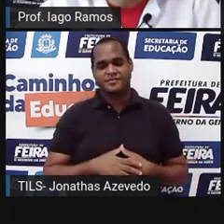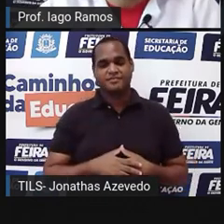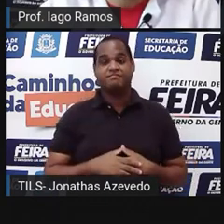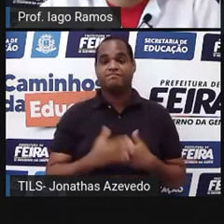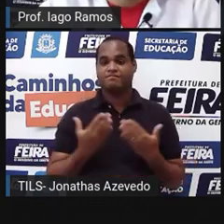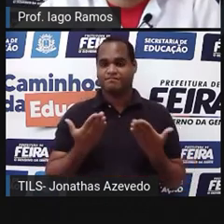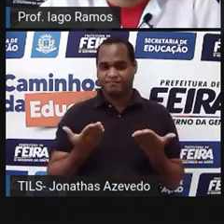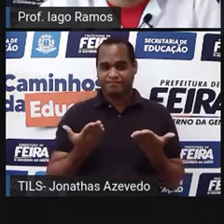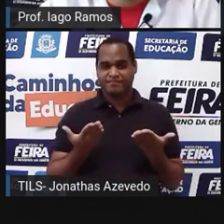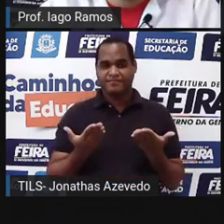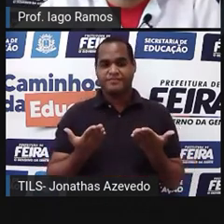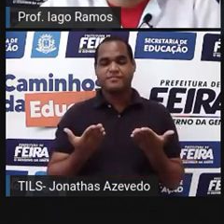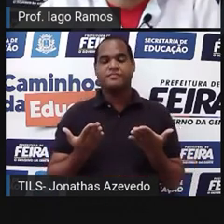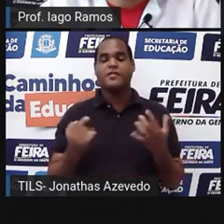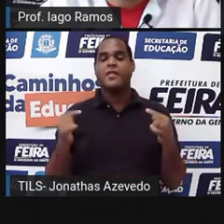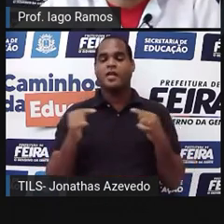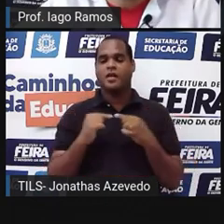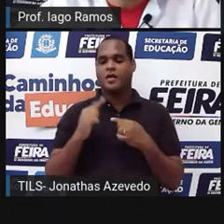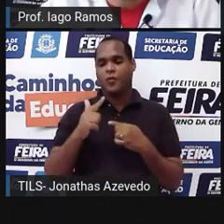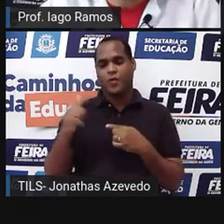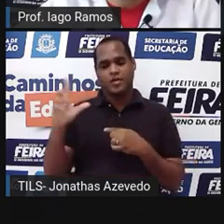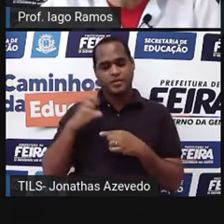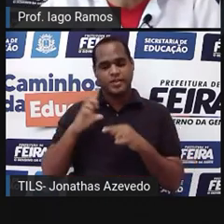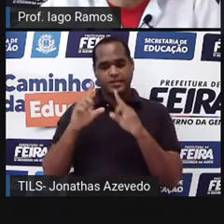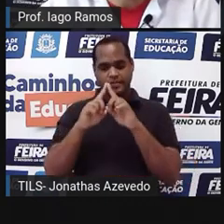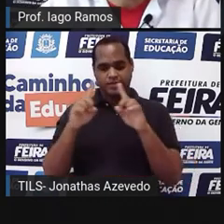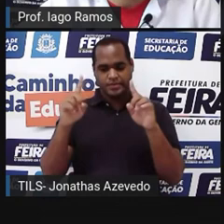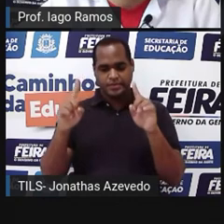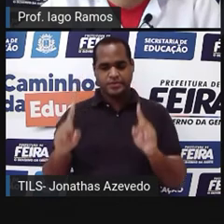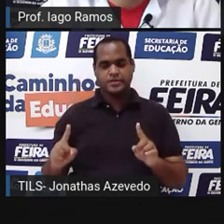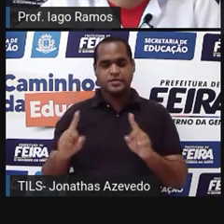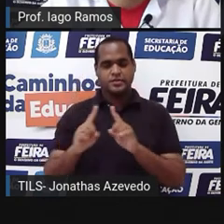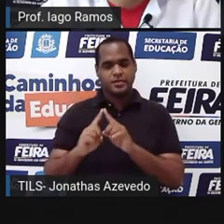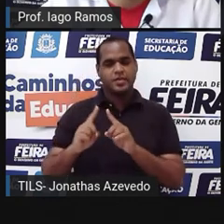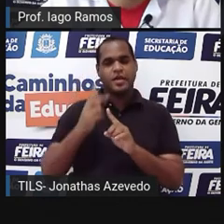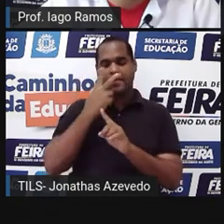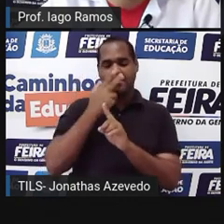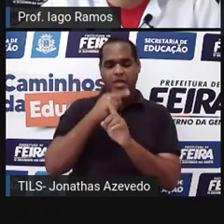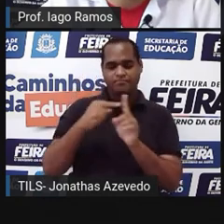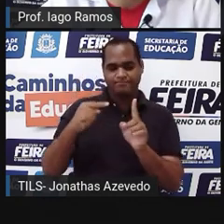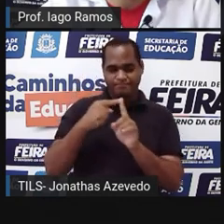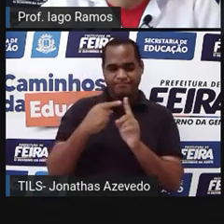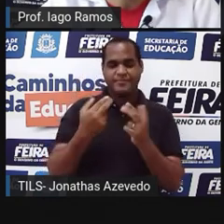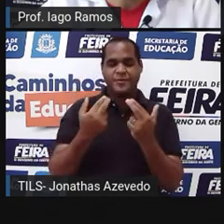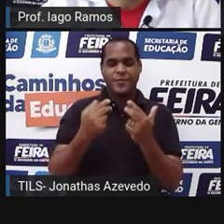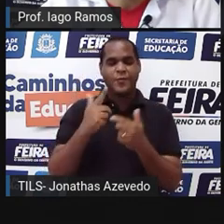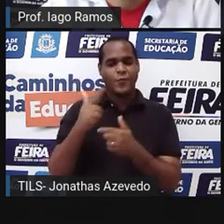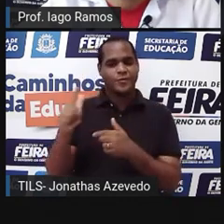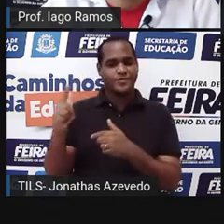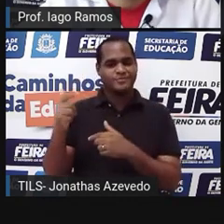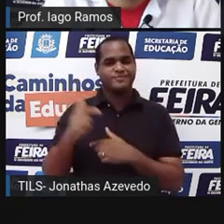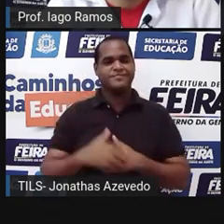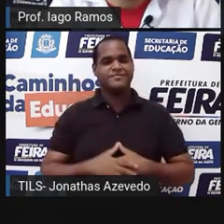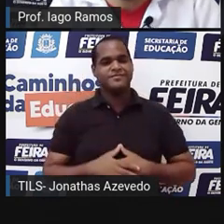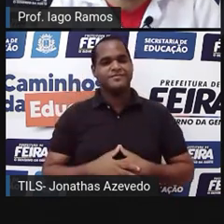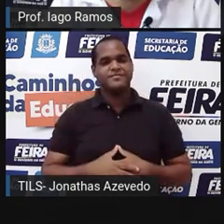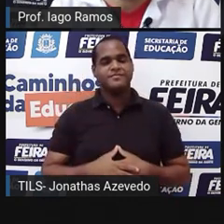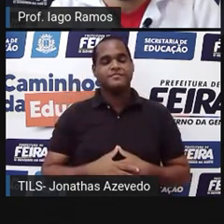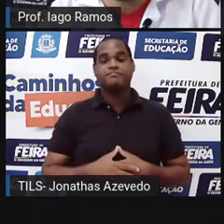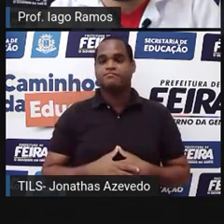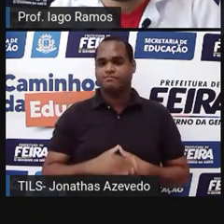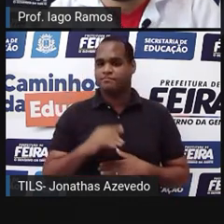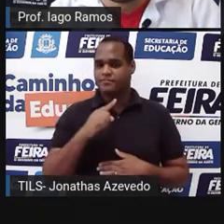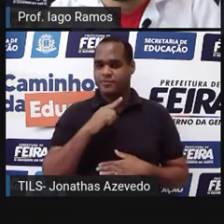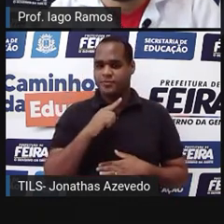Então, está aí o outro retângulozinho semelhante a esse maior. Eu vou